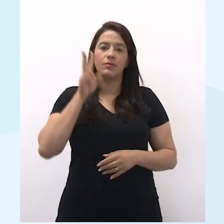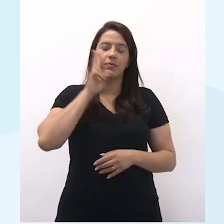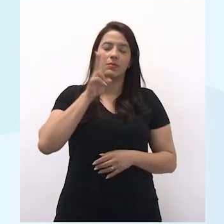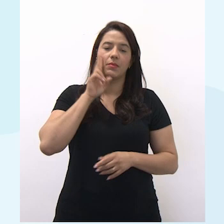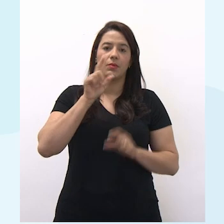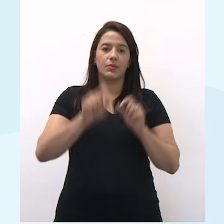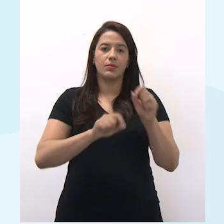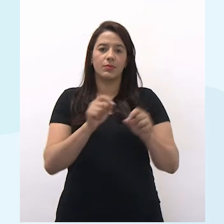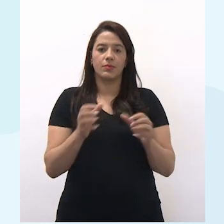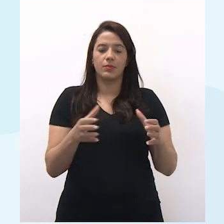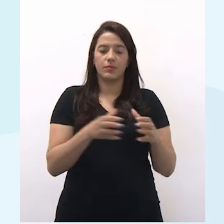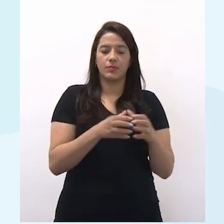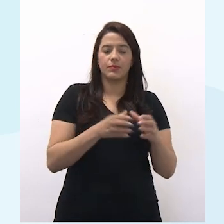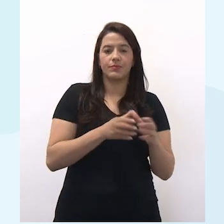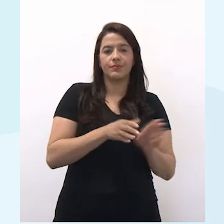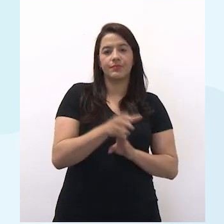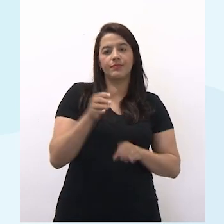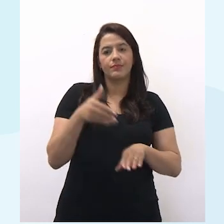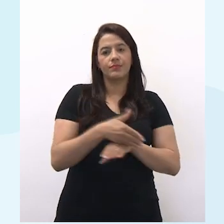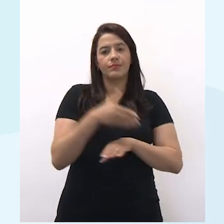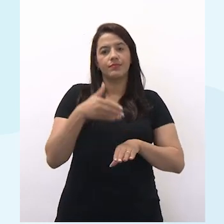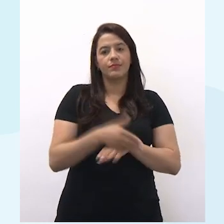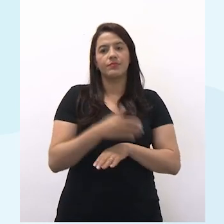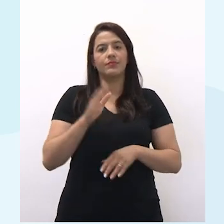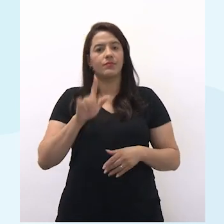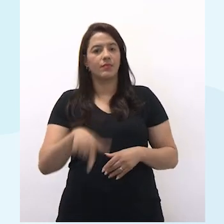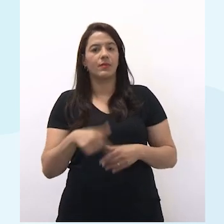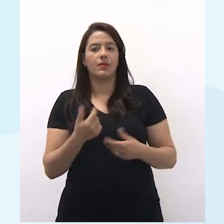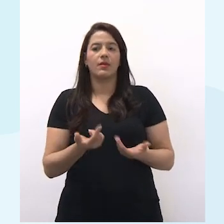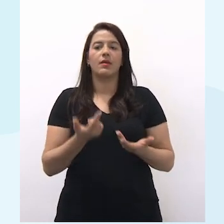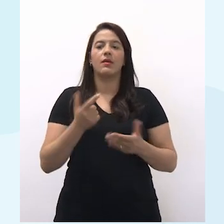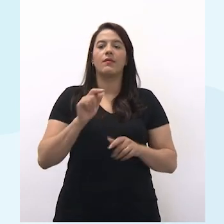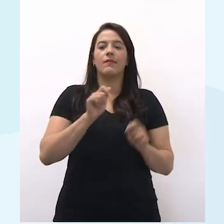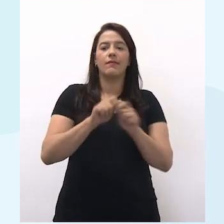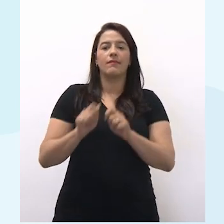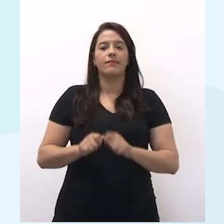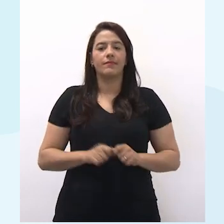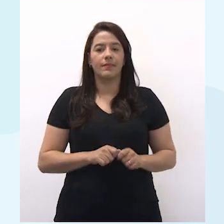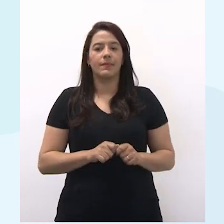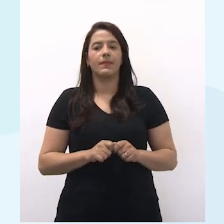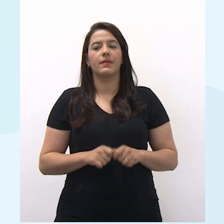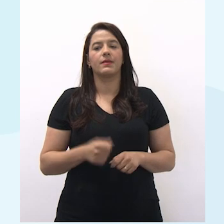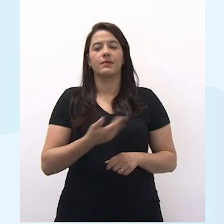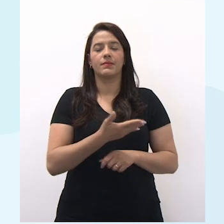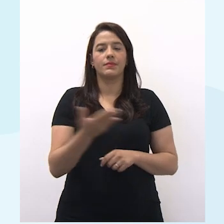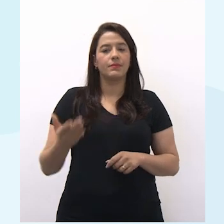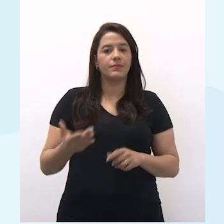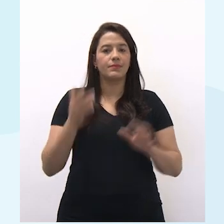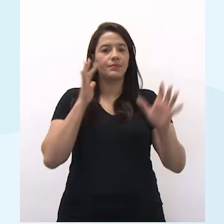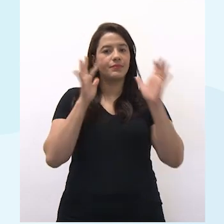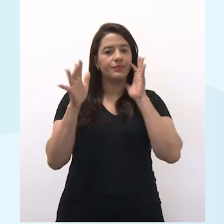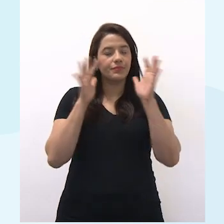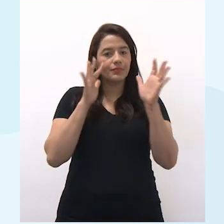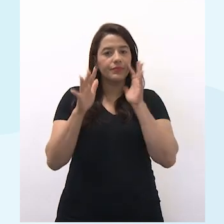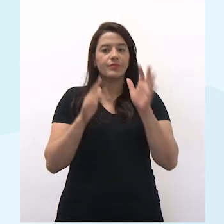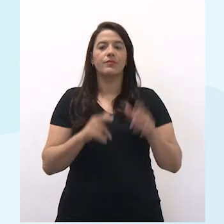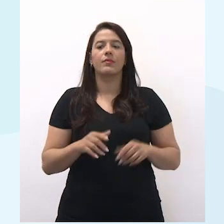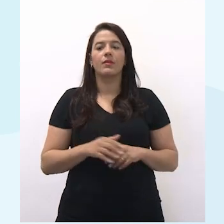que o Conselho de Classe Participativo, os atores e as funções, né? Sim. Então, nós temos aí no Conselho de Classe